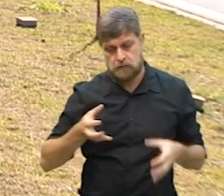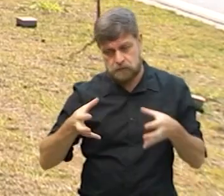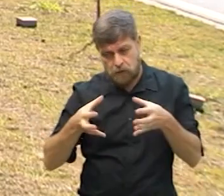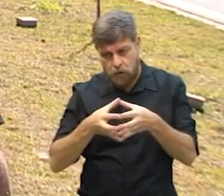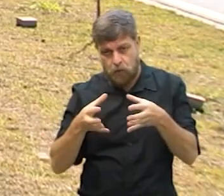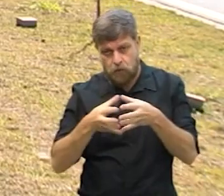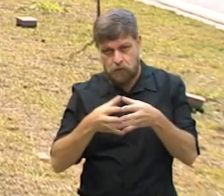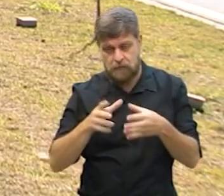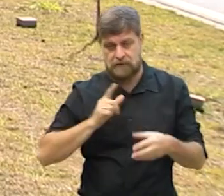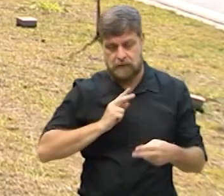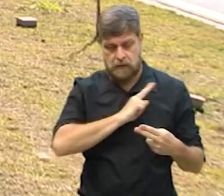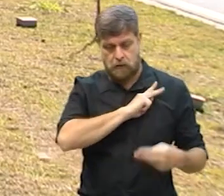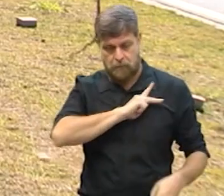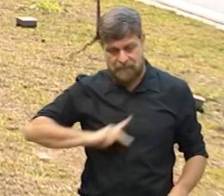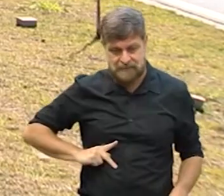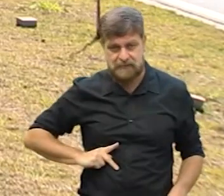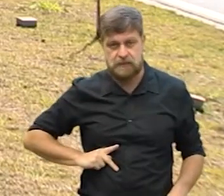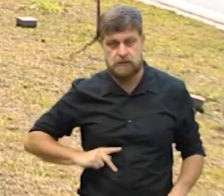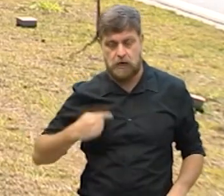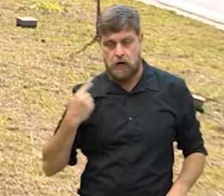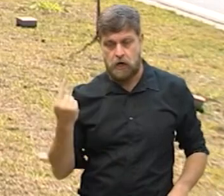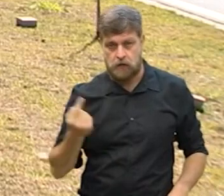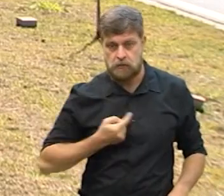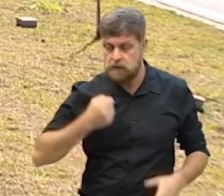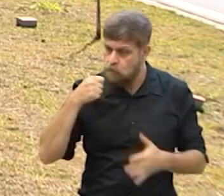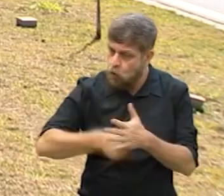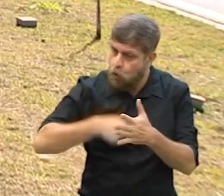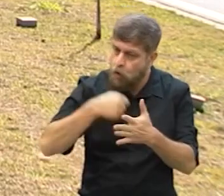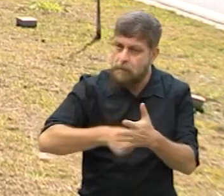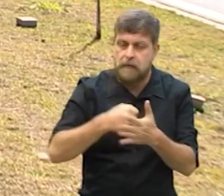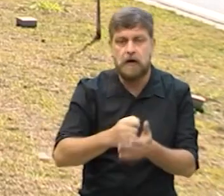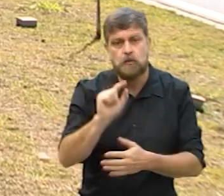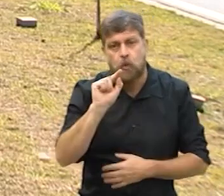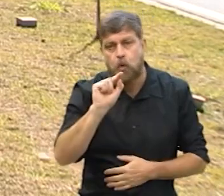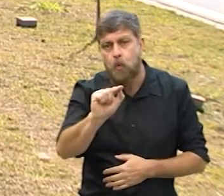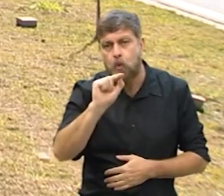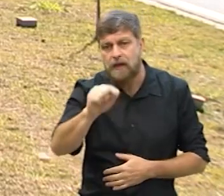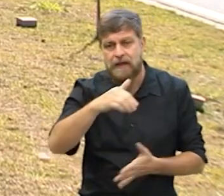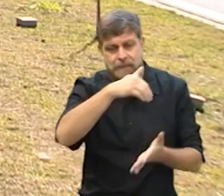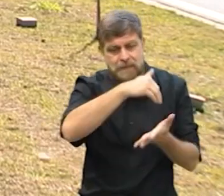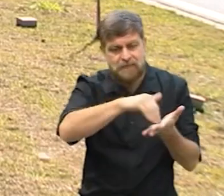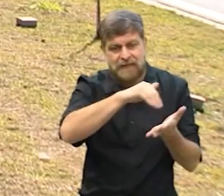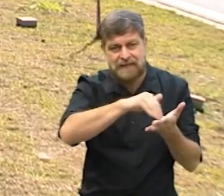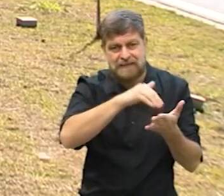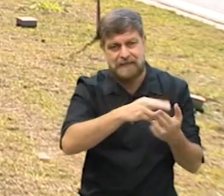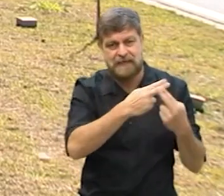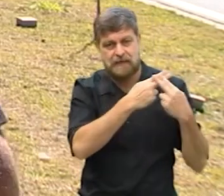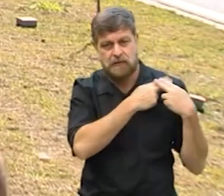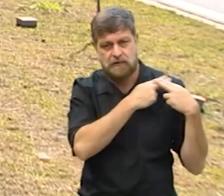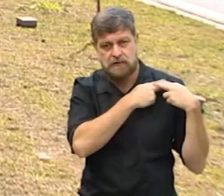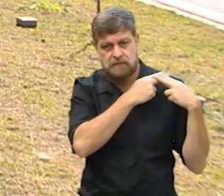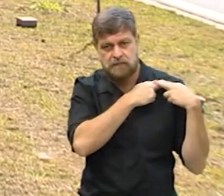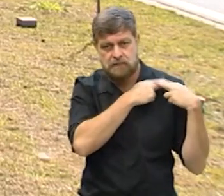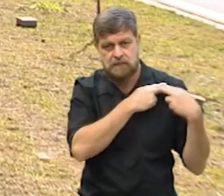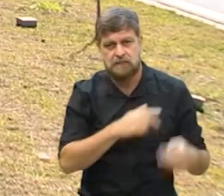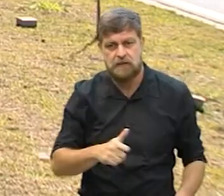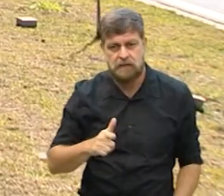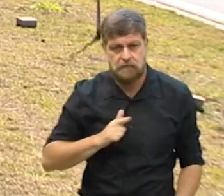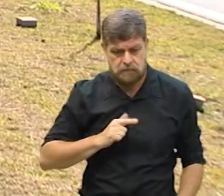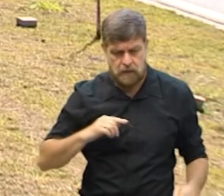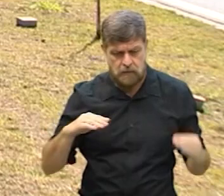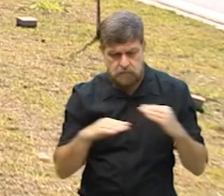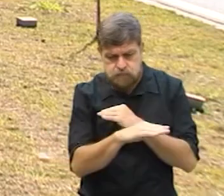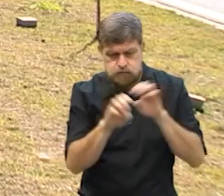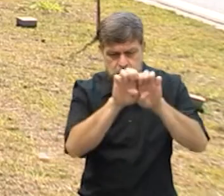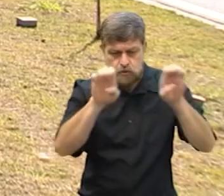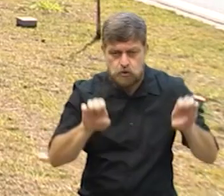a comissão, através do seu presidente, dos membros da comissão, estamos cobrando que a secretaria responsável, a Secretaria